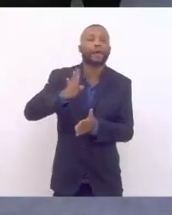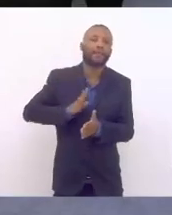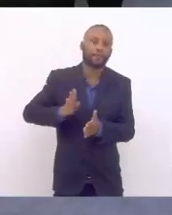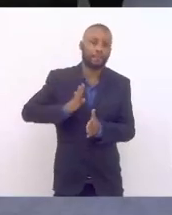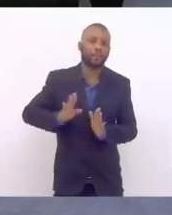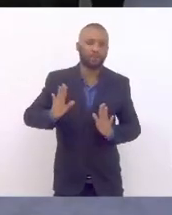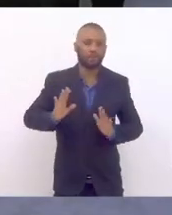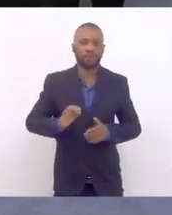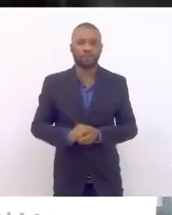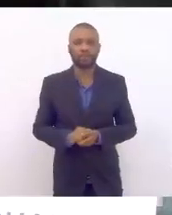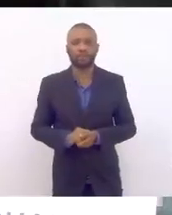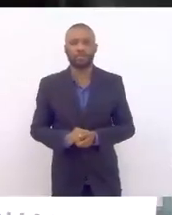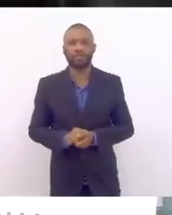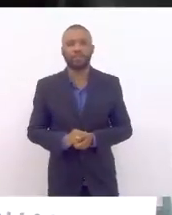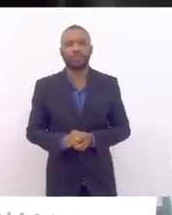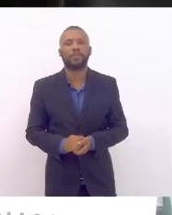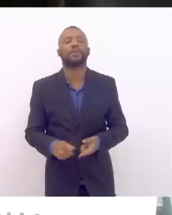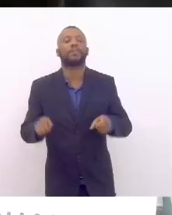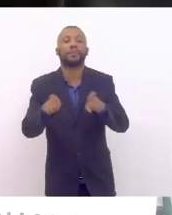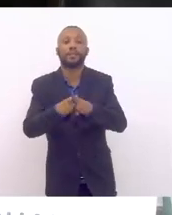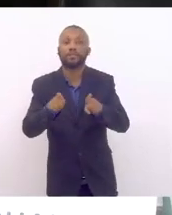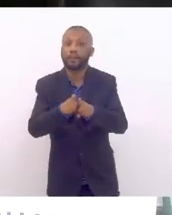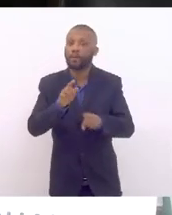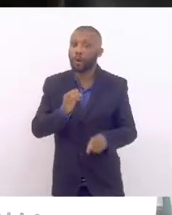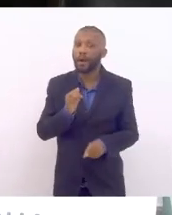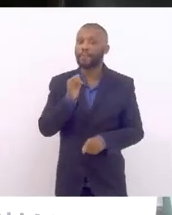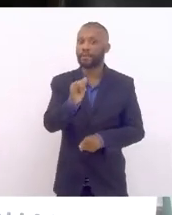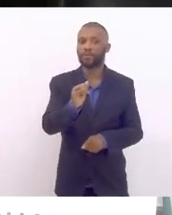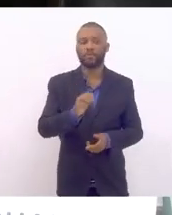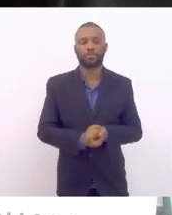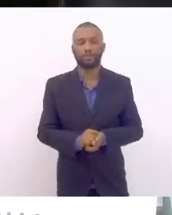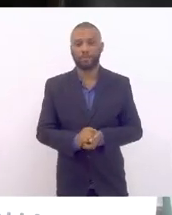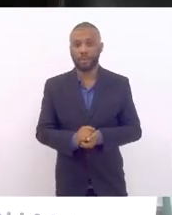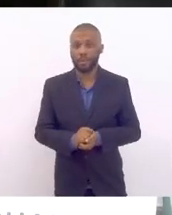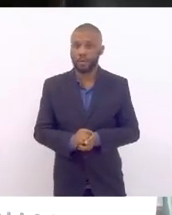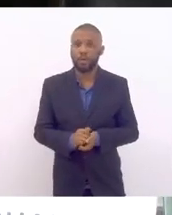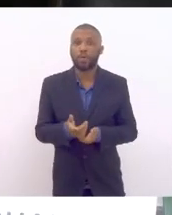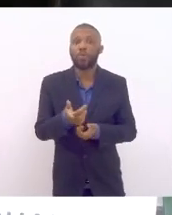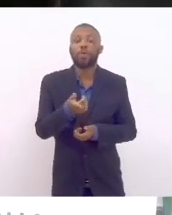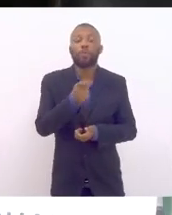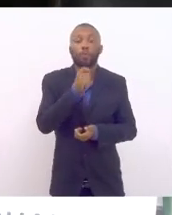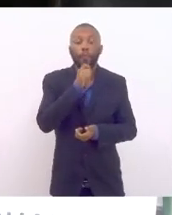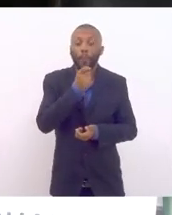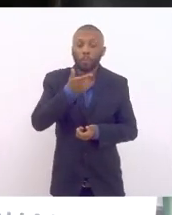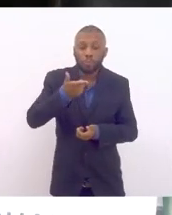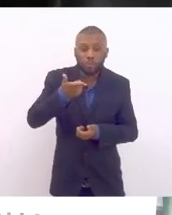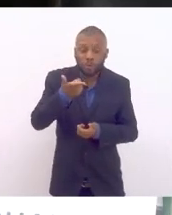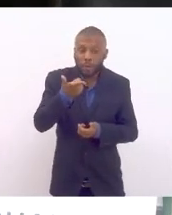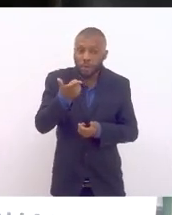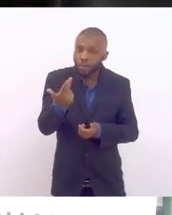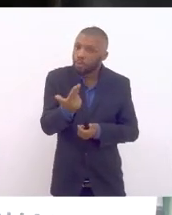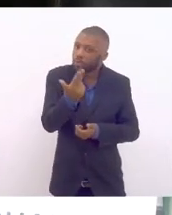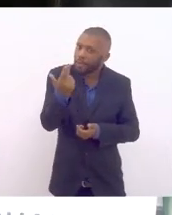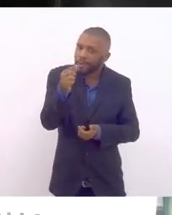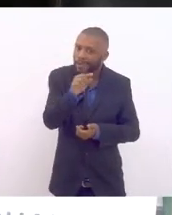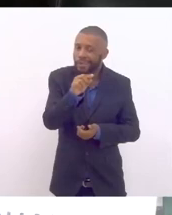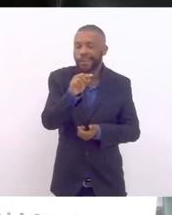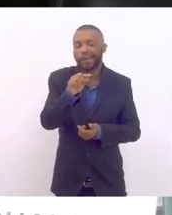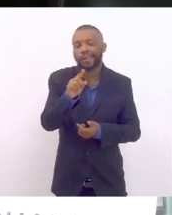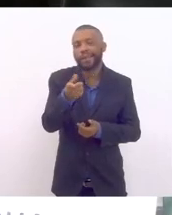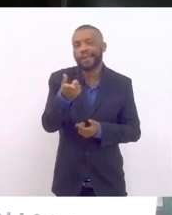e também não deixem que isso chegue aos salários dos Servidores